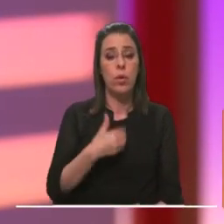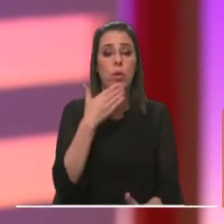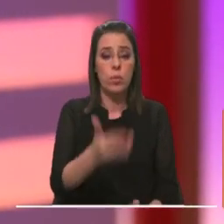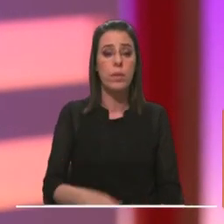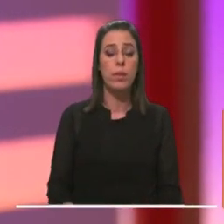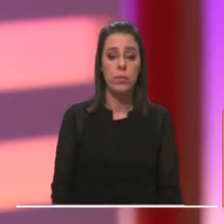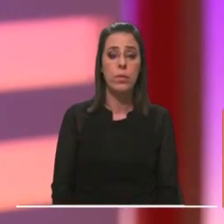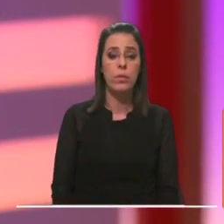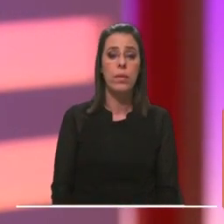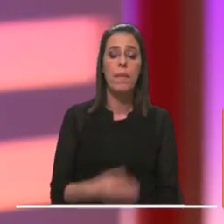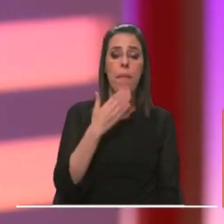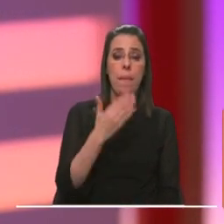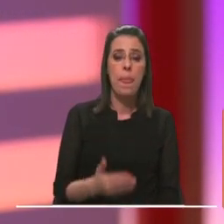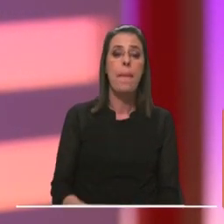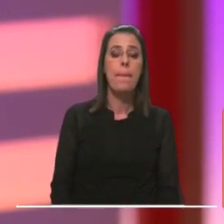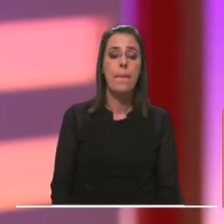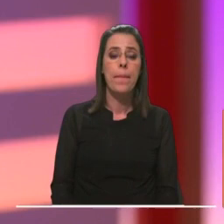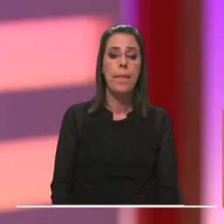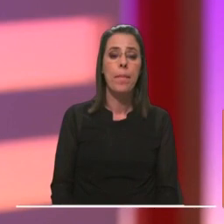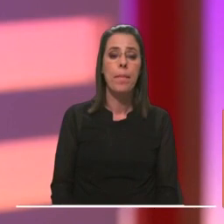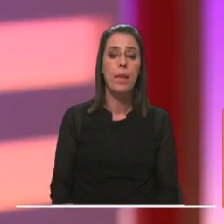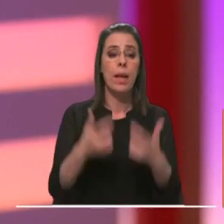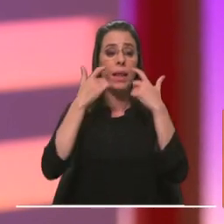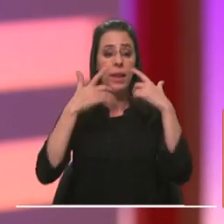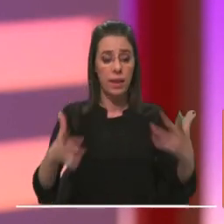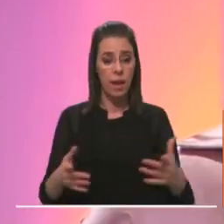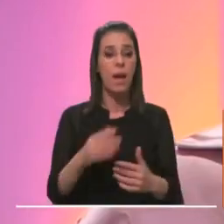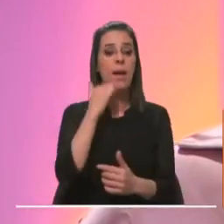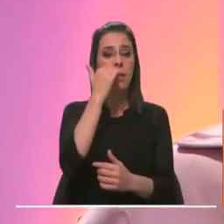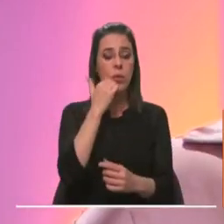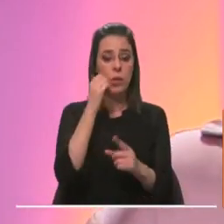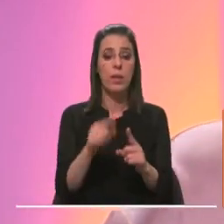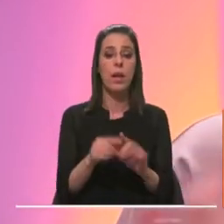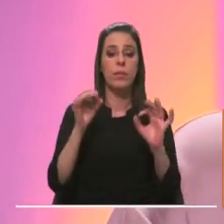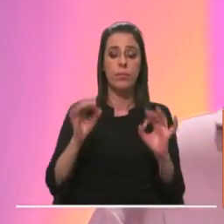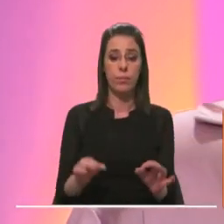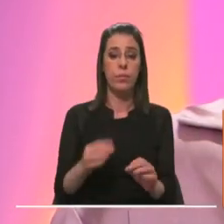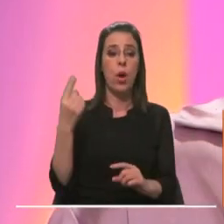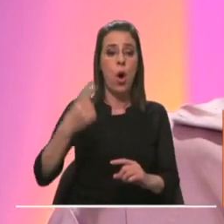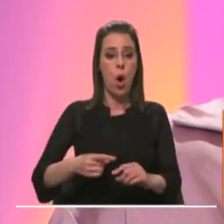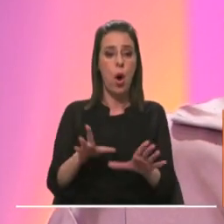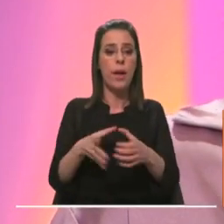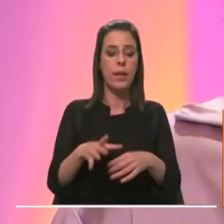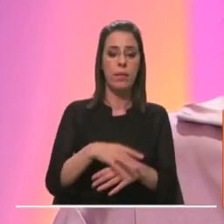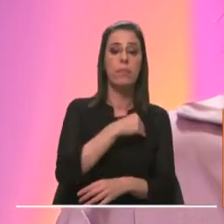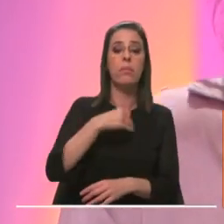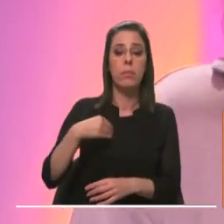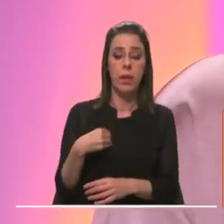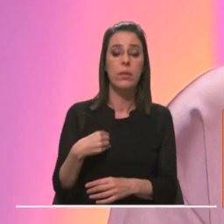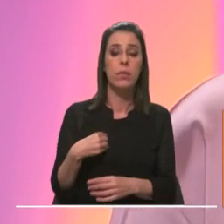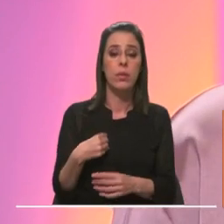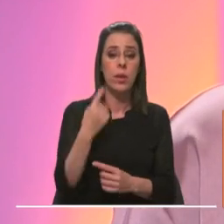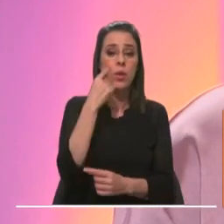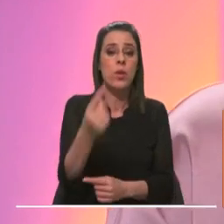pedimos, pedimos que ele apanhasse por negligência grosseira, porque foi o que a ordem dos médicos, que